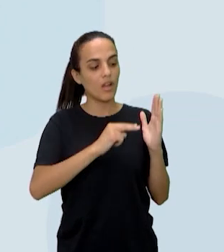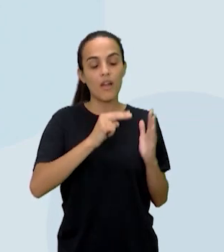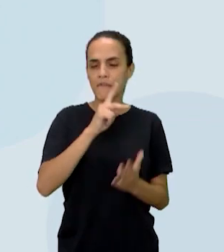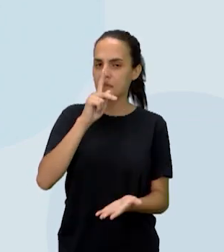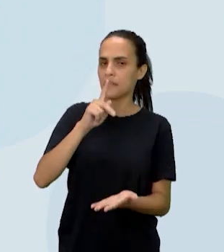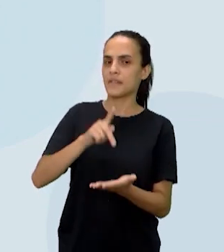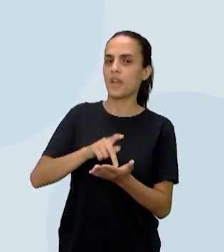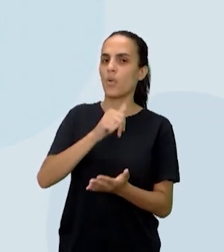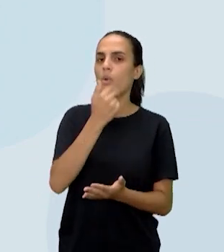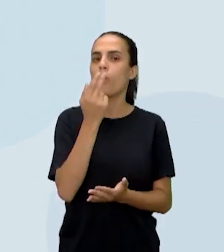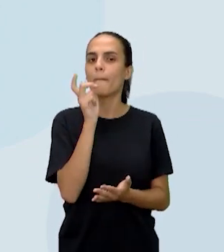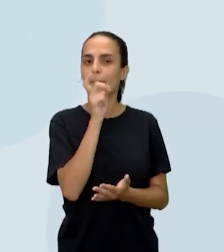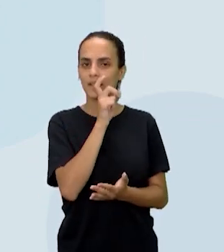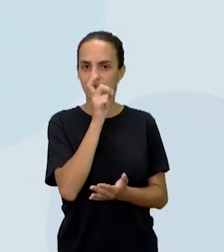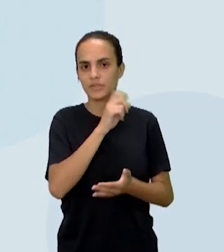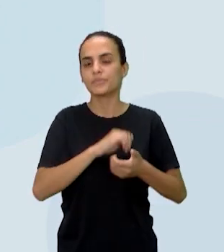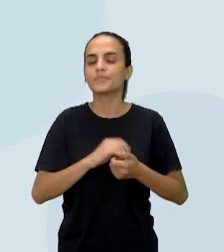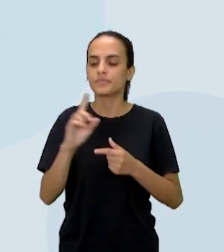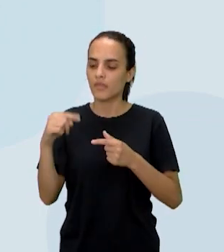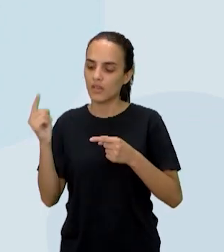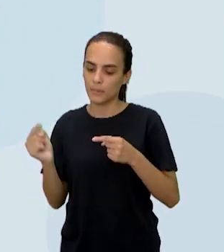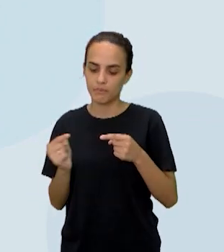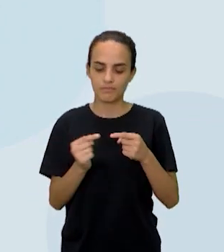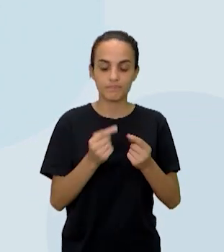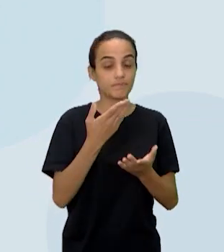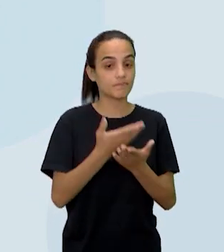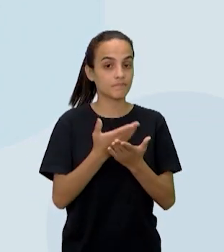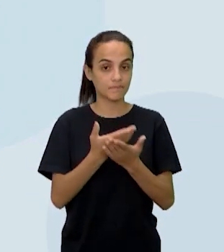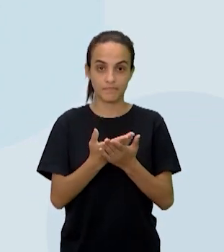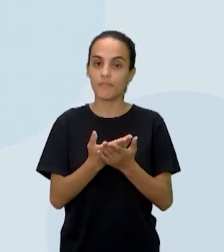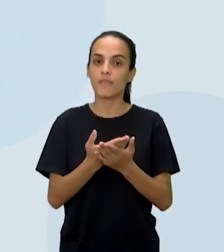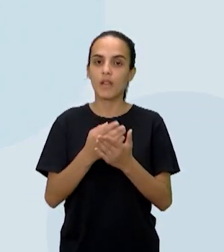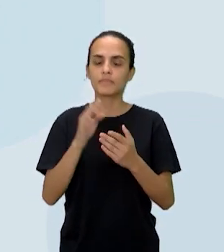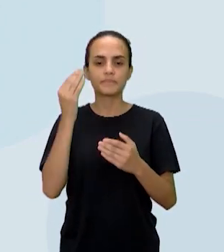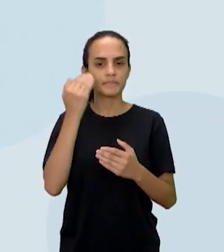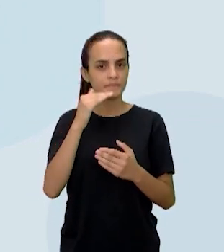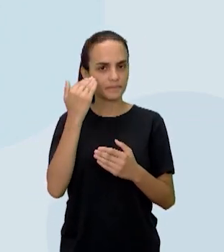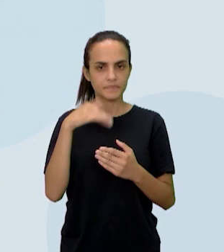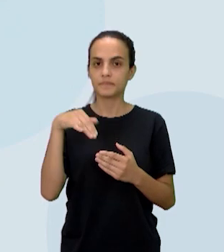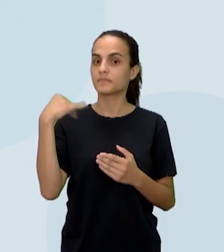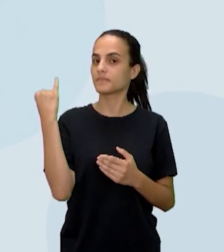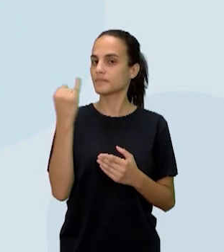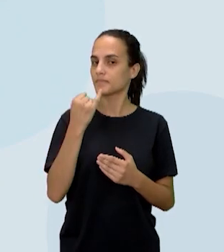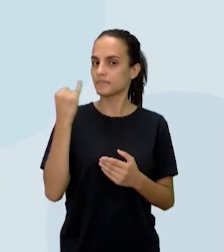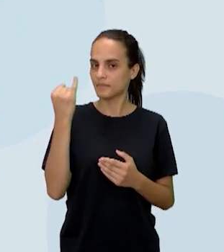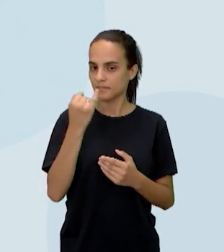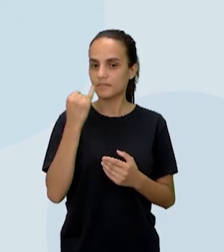ou realidade? Objetivos da aula. Reconhecer a importância e a